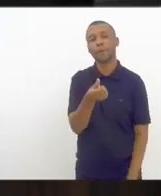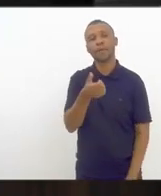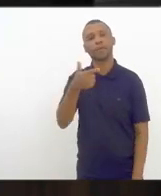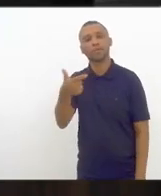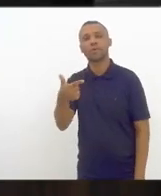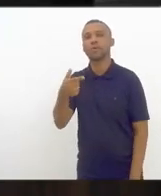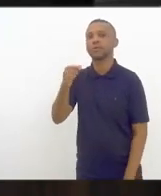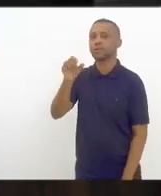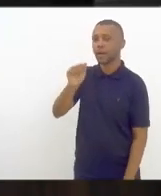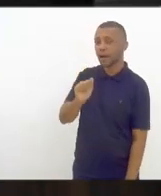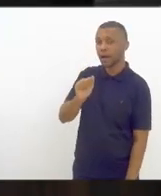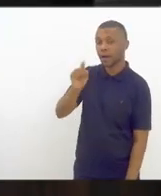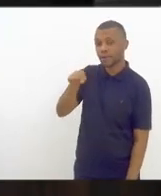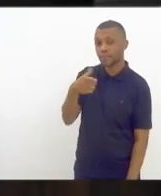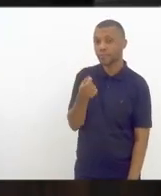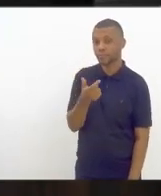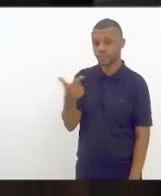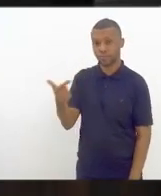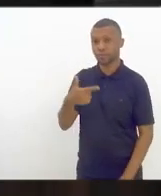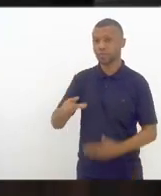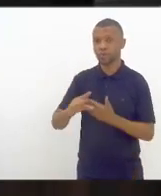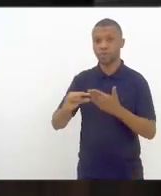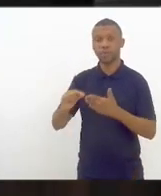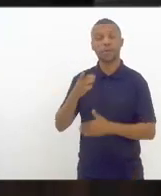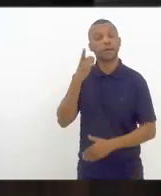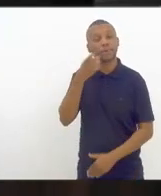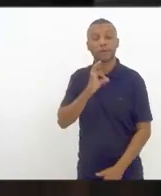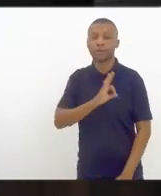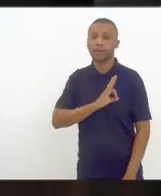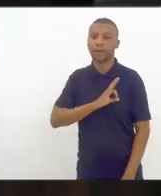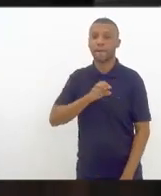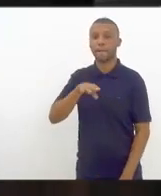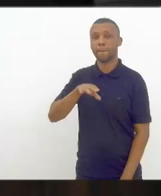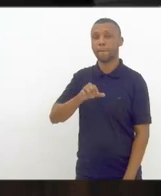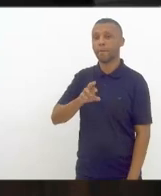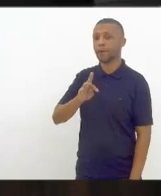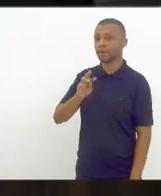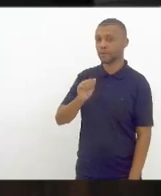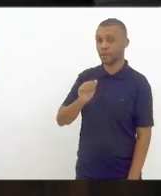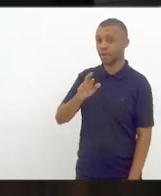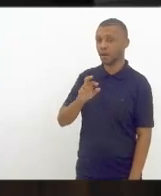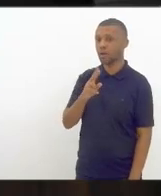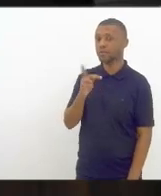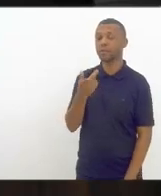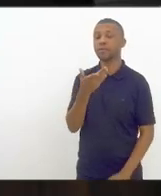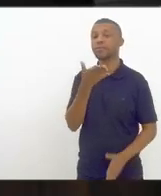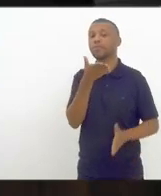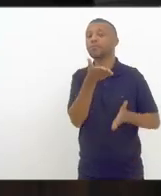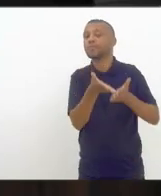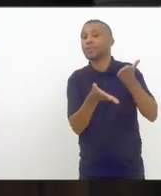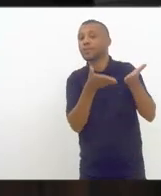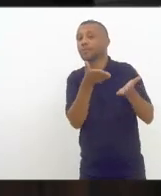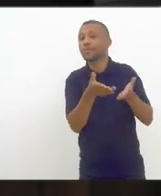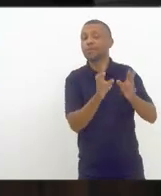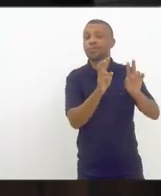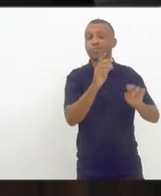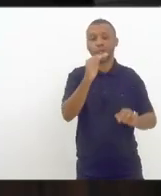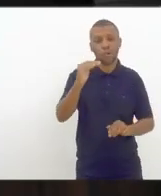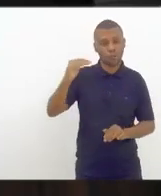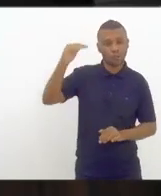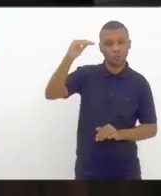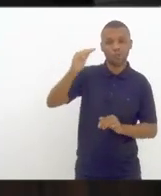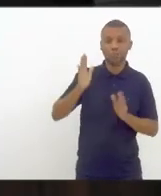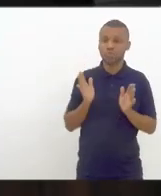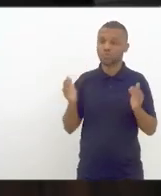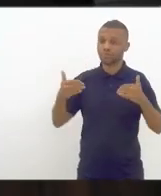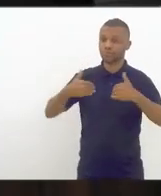5862-A de 22, de autoria da deputada Marta Rocha, que dispõe sobre o tratamento ao adulto com transtorno